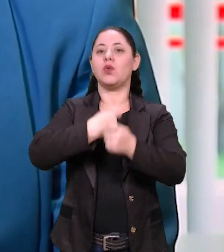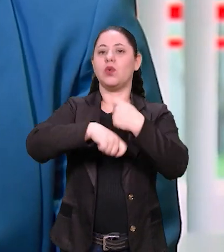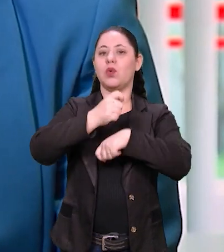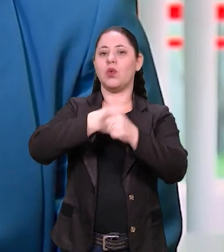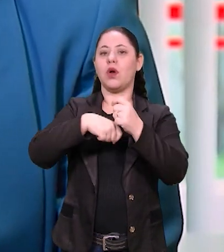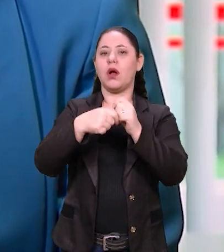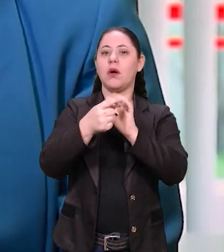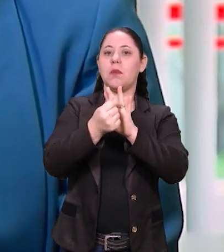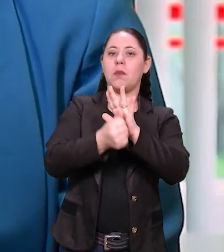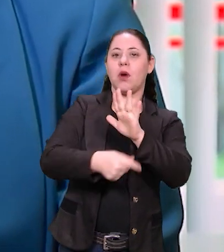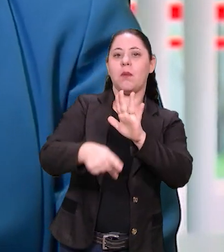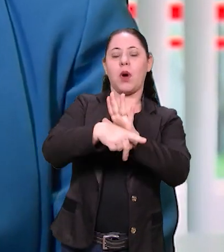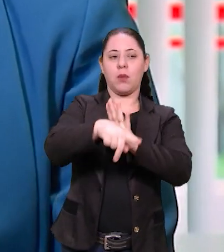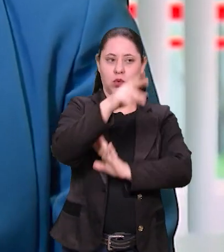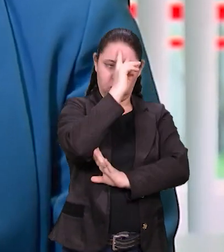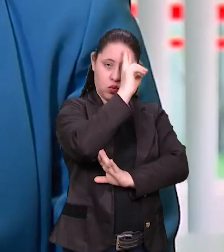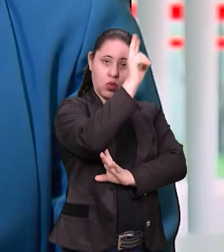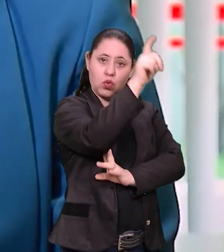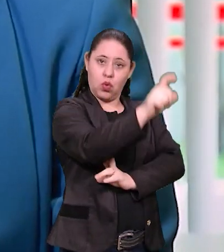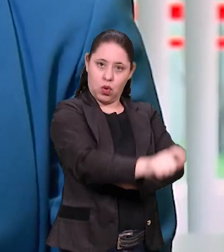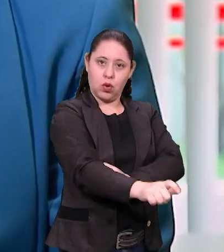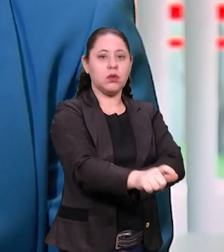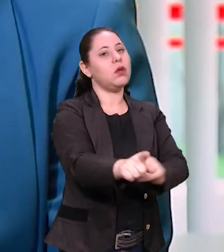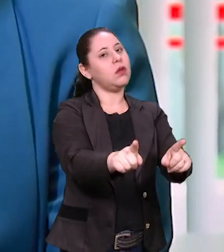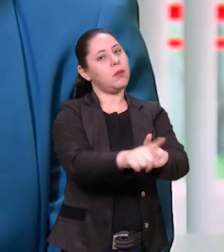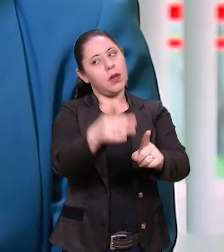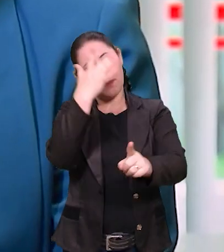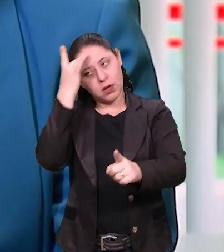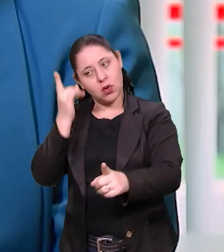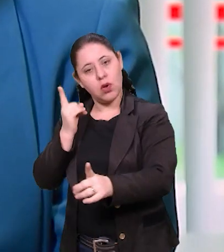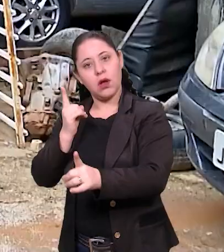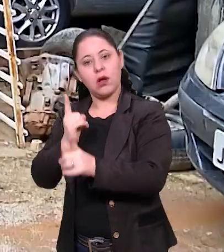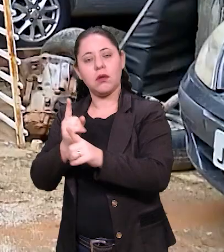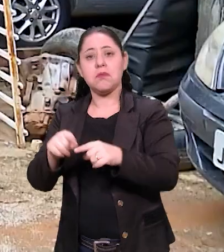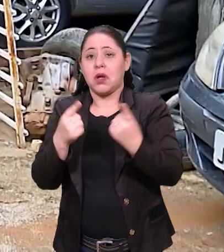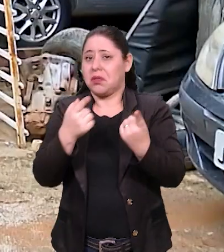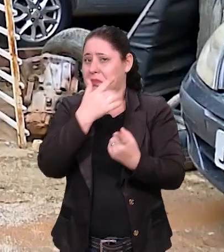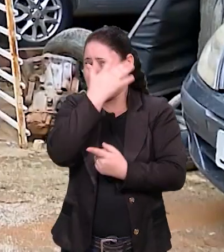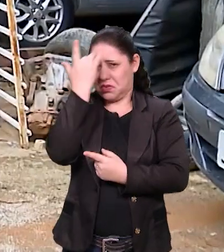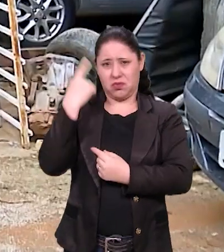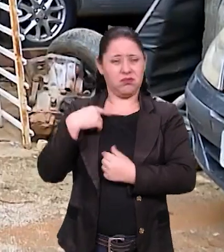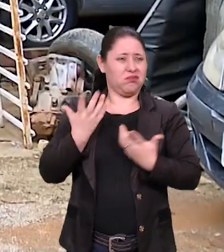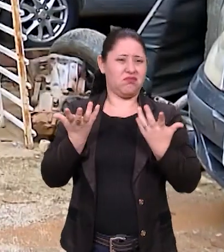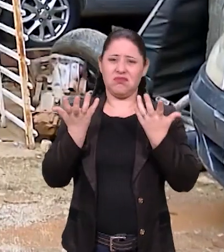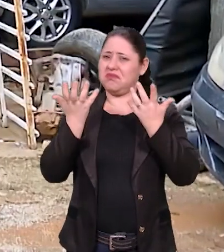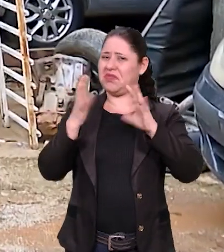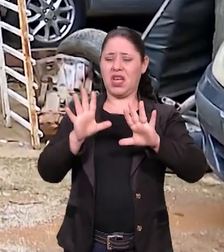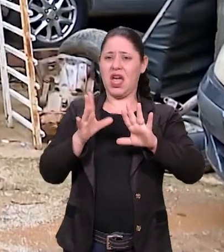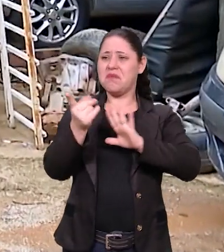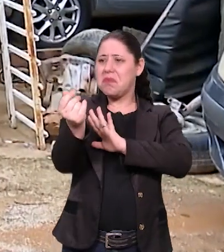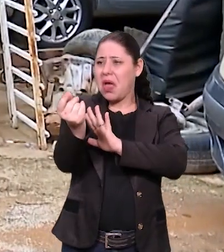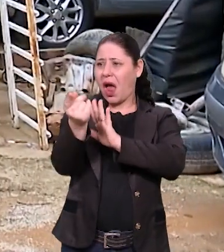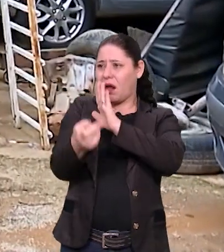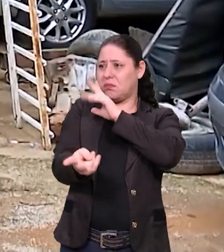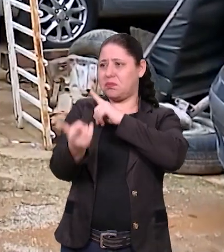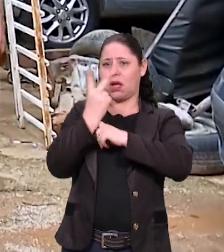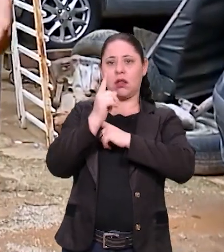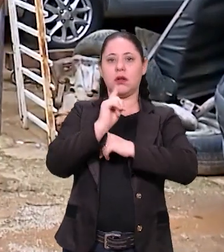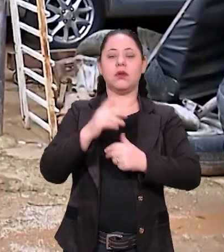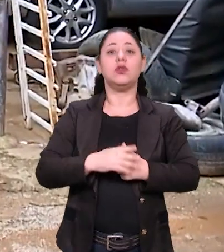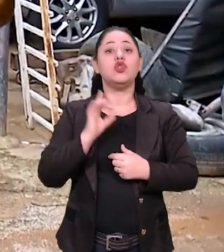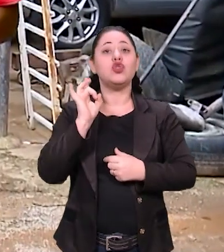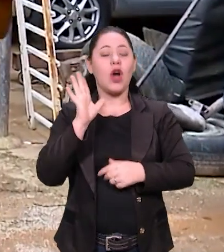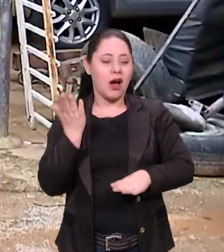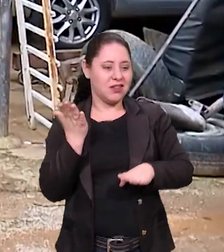capacidade econômica tanto do proprietário quanto do descobridor. Mas tem gente que nem quer saber de recompensa, só